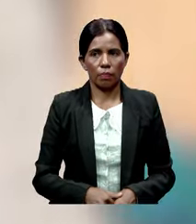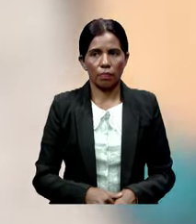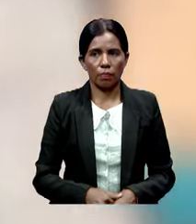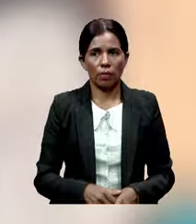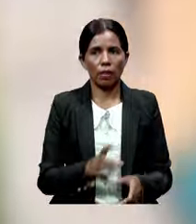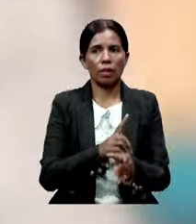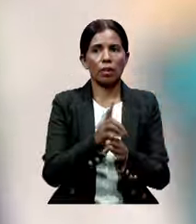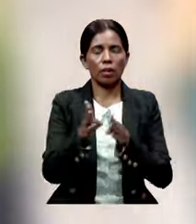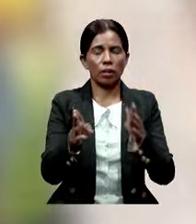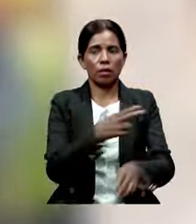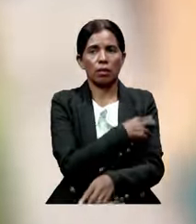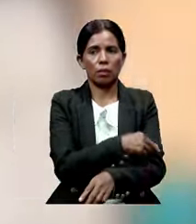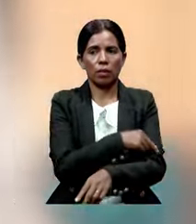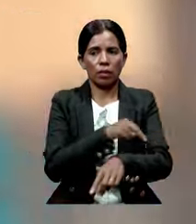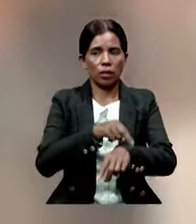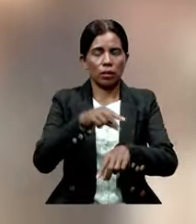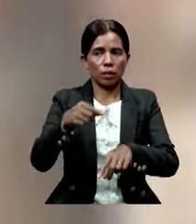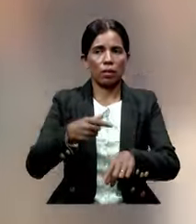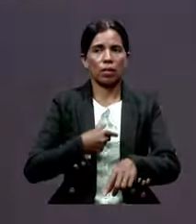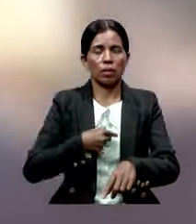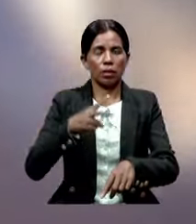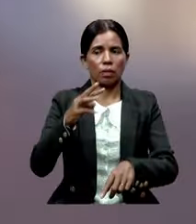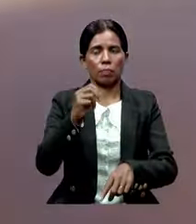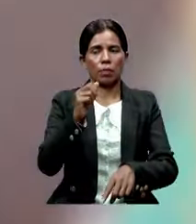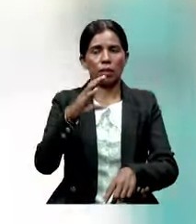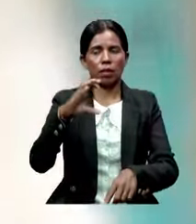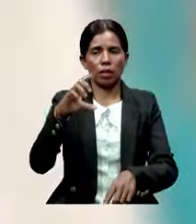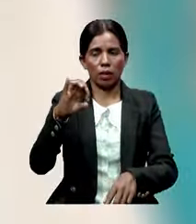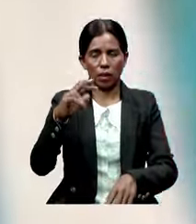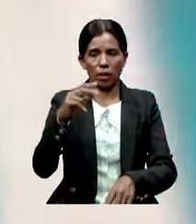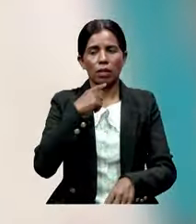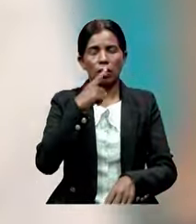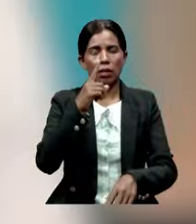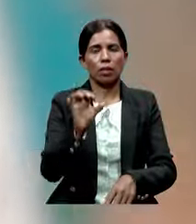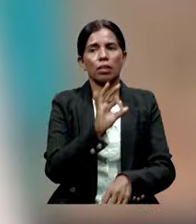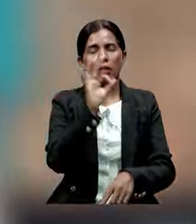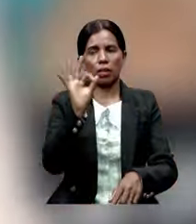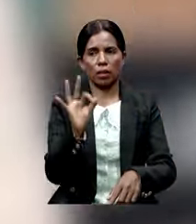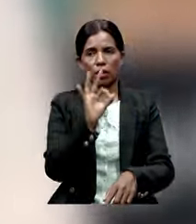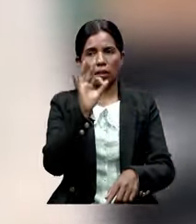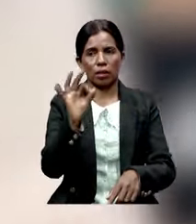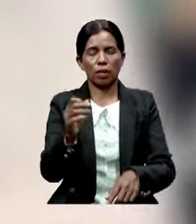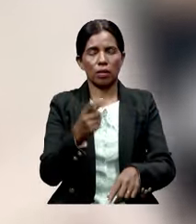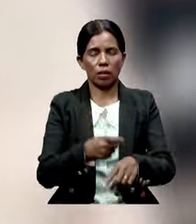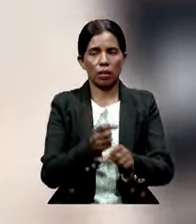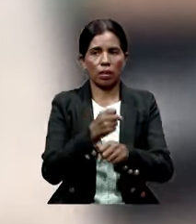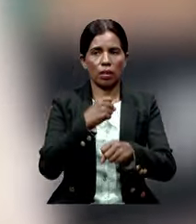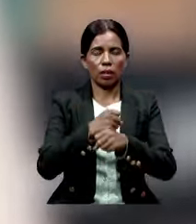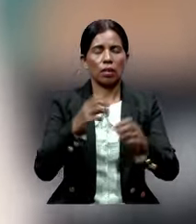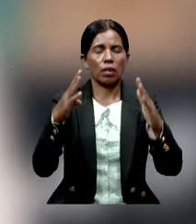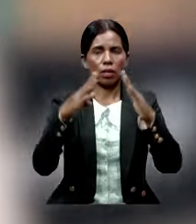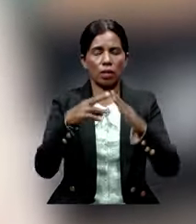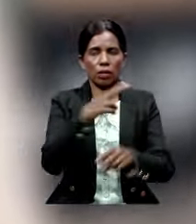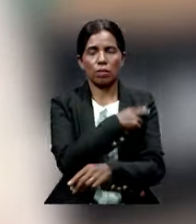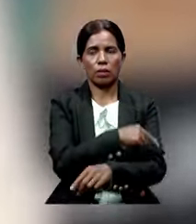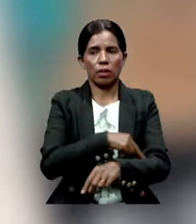Diretor Clínico Hospital Nacional Guido Valadares, Marcelino Correia, informa sexta foi na Laisne e a construção sala pediátrica